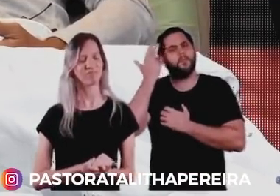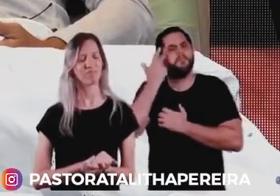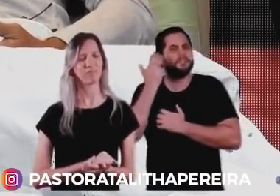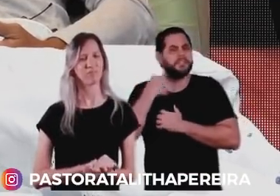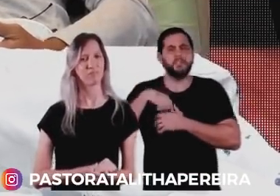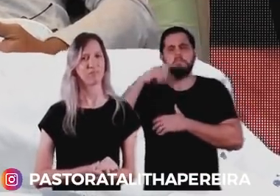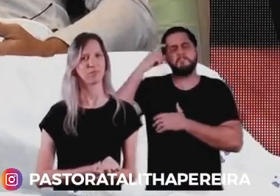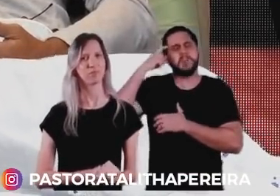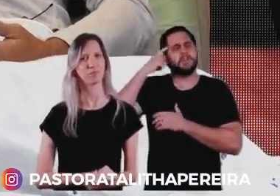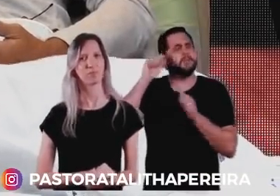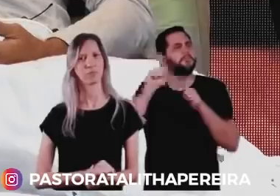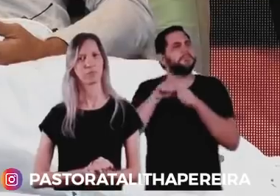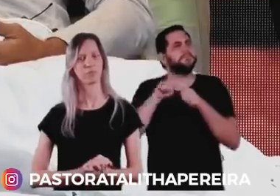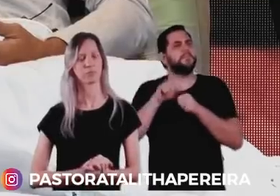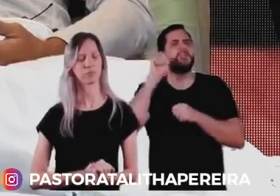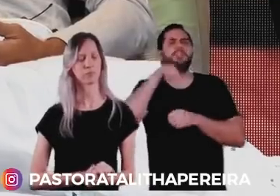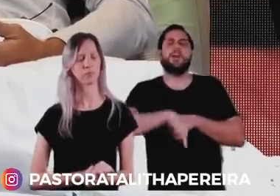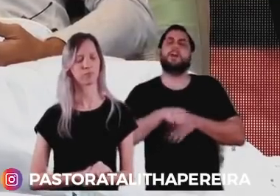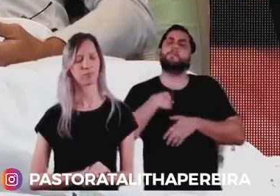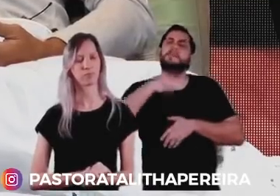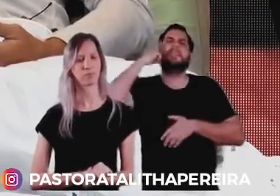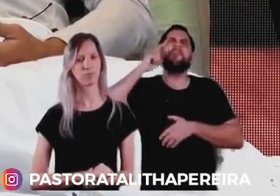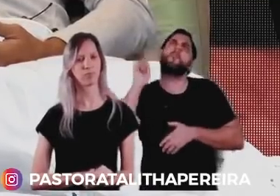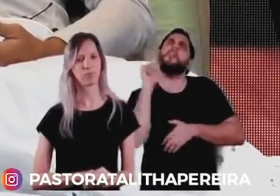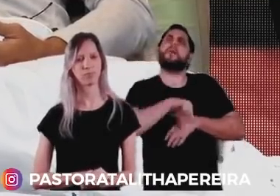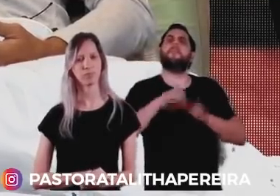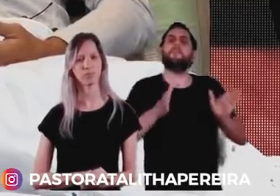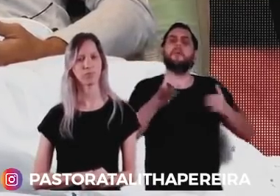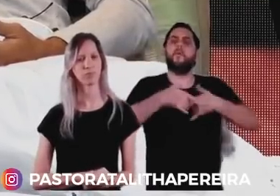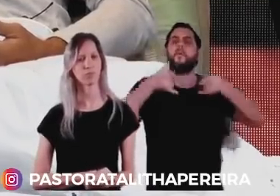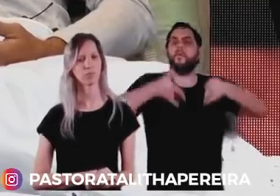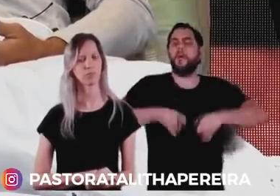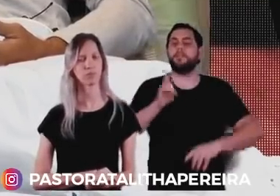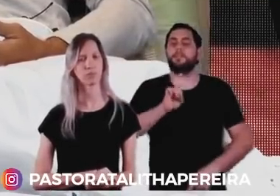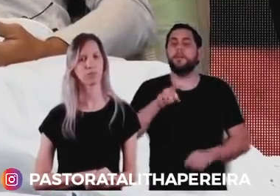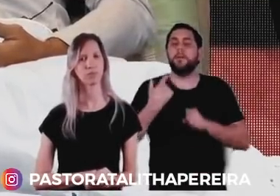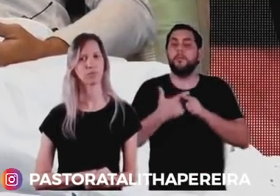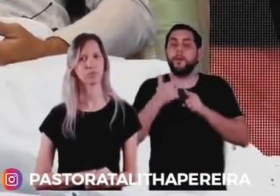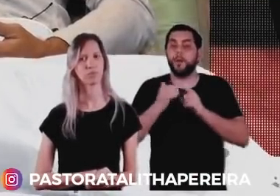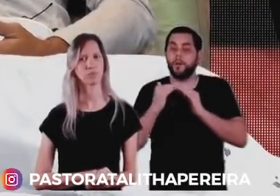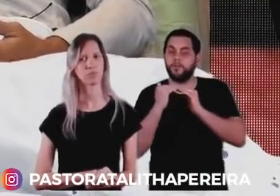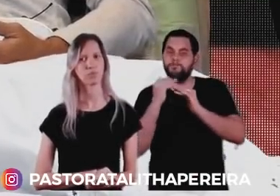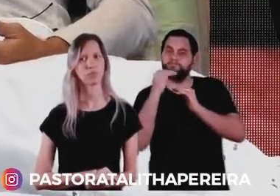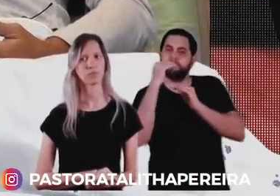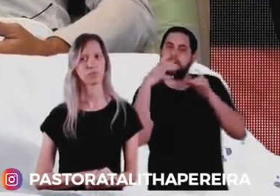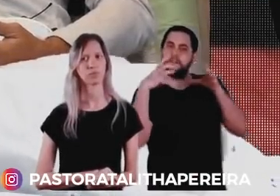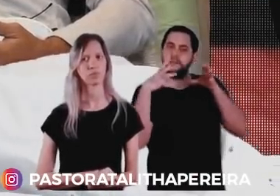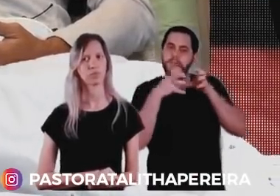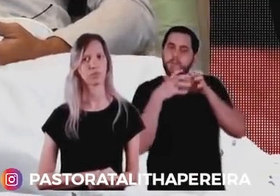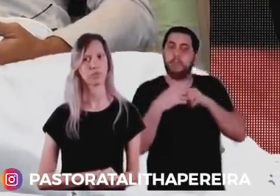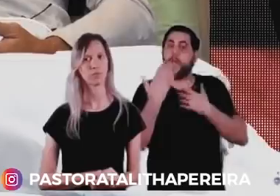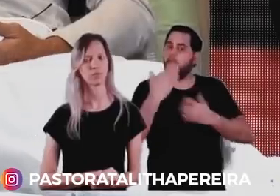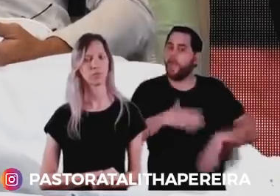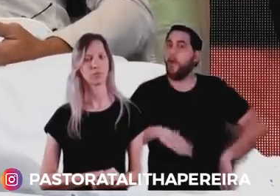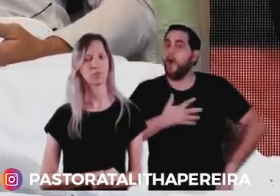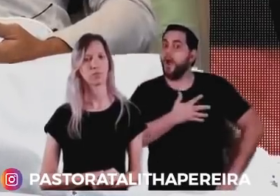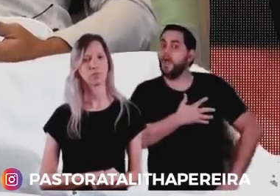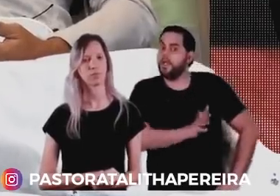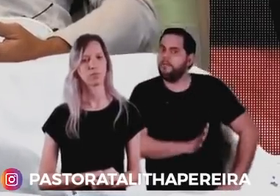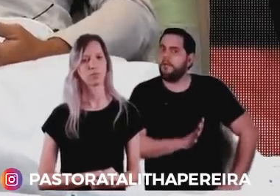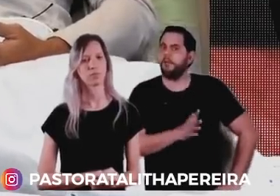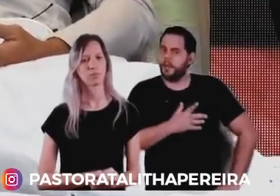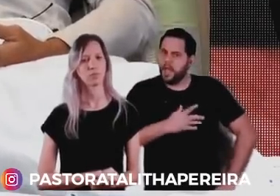dá conta do que a gente está trazendo para o nosso quarto, né? O nível de briga, às vezes é baixaria, é barraco,